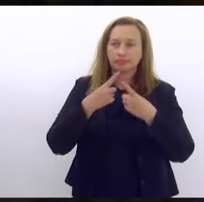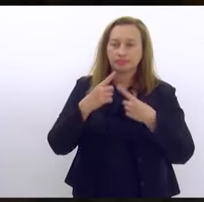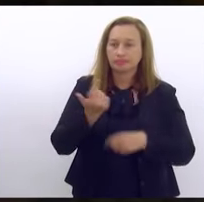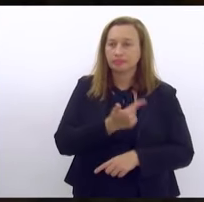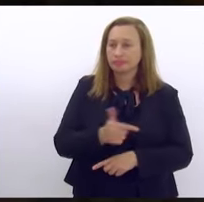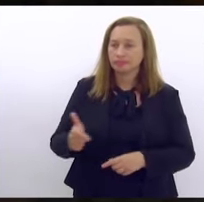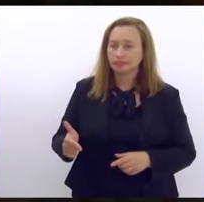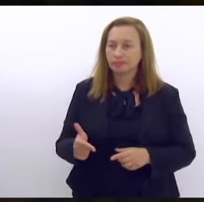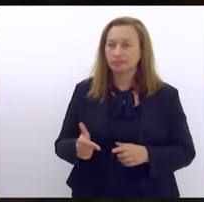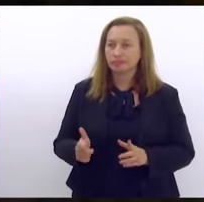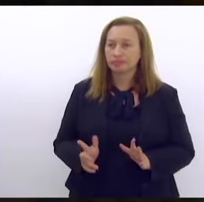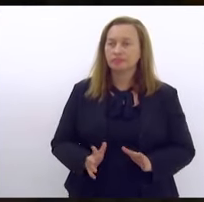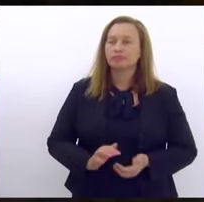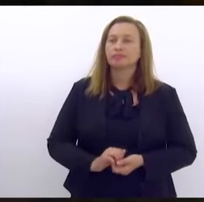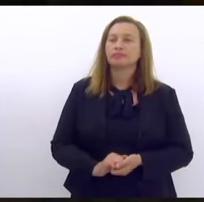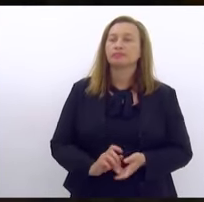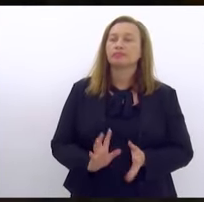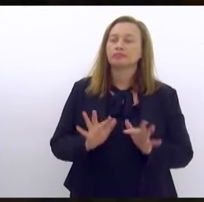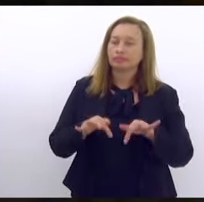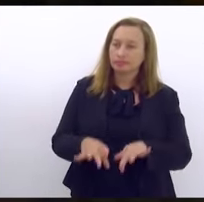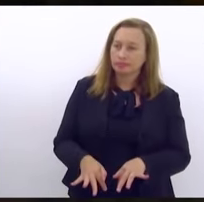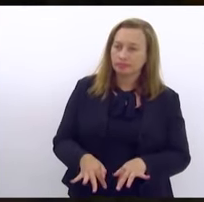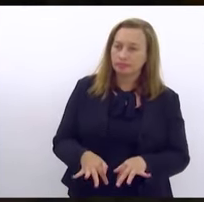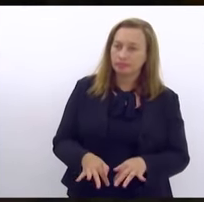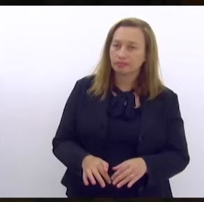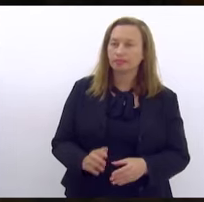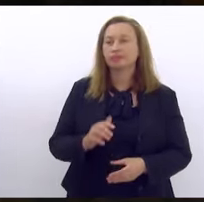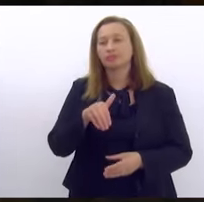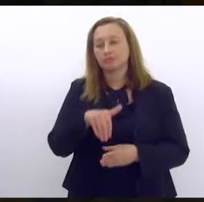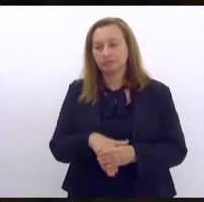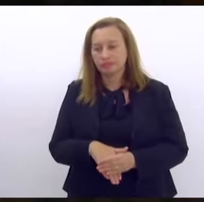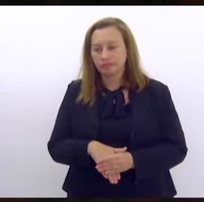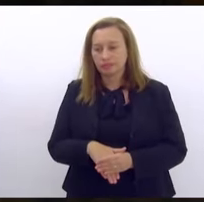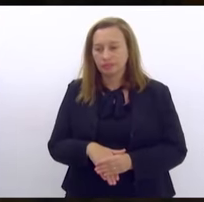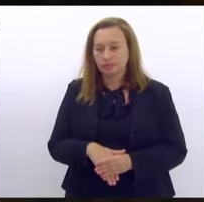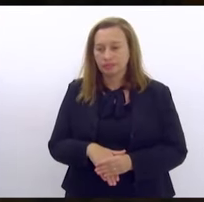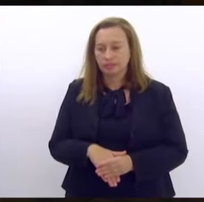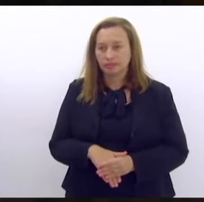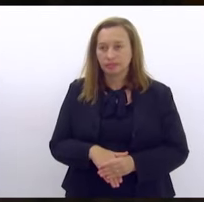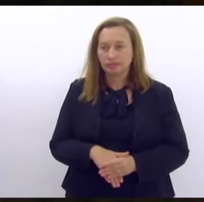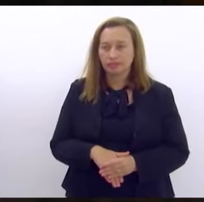discussão, não havendo quem queira discutir, encerrada a discussão.